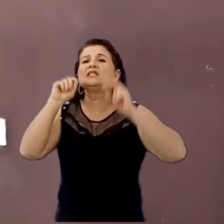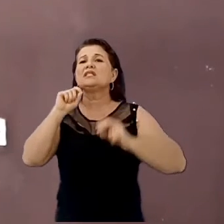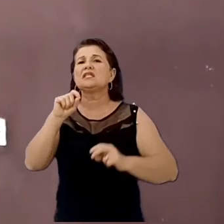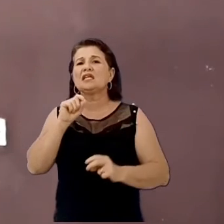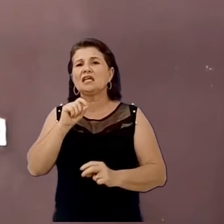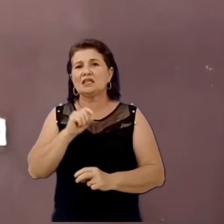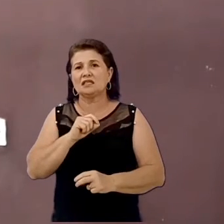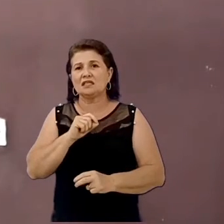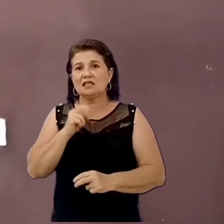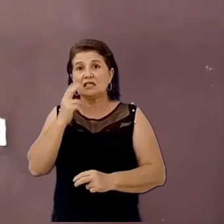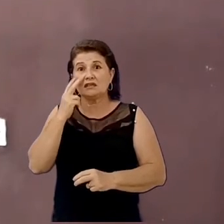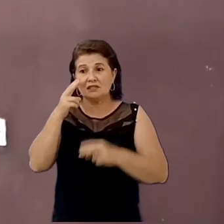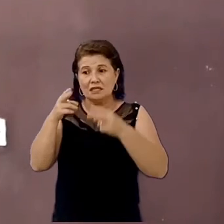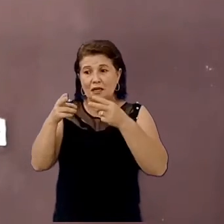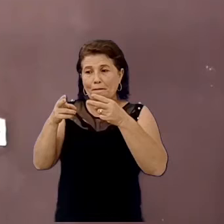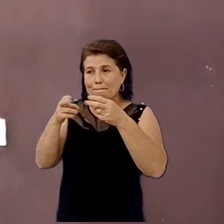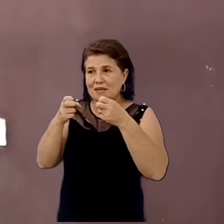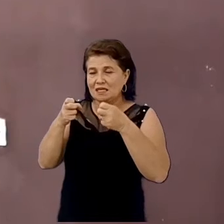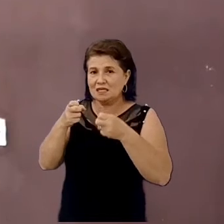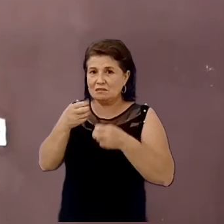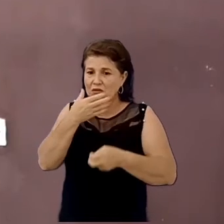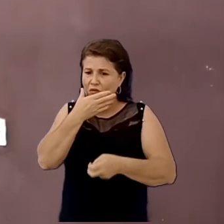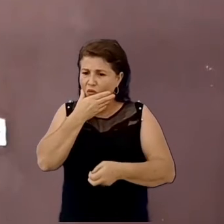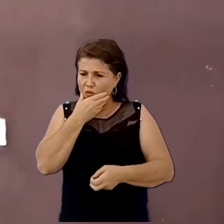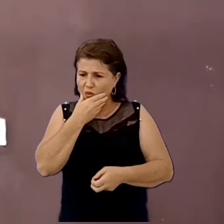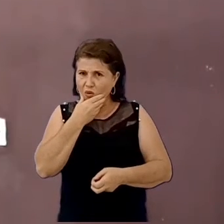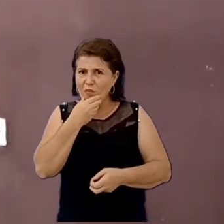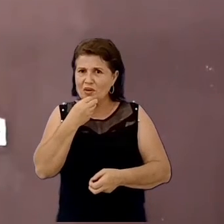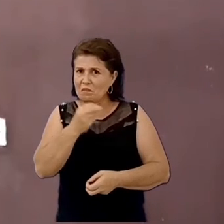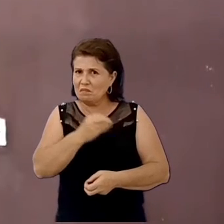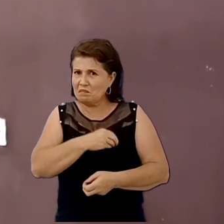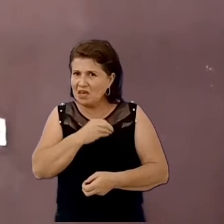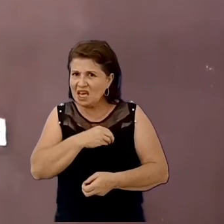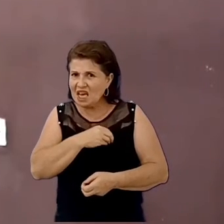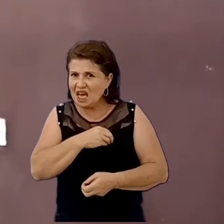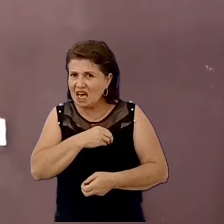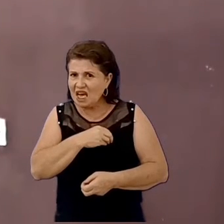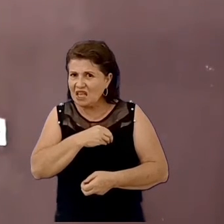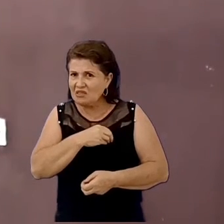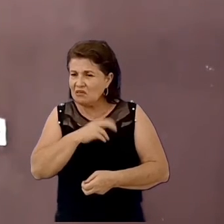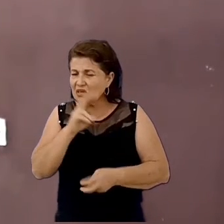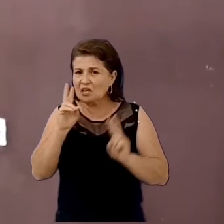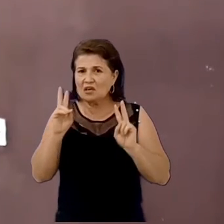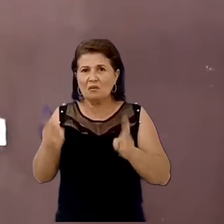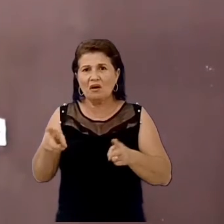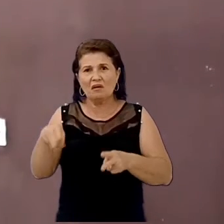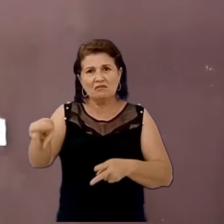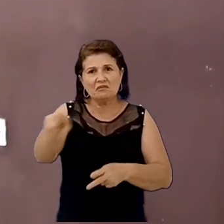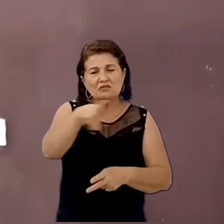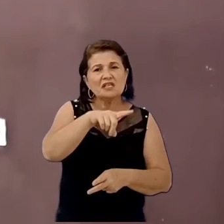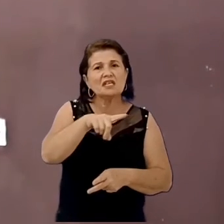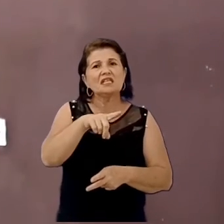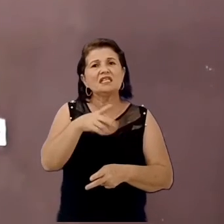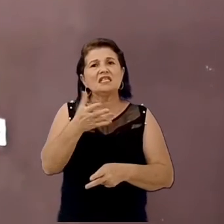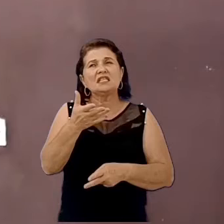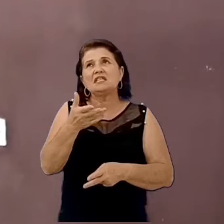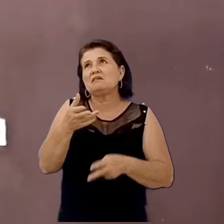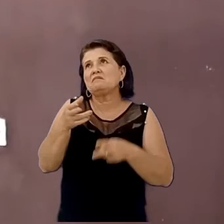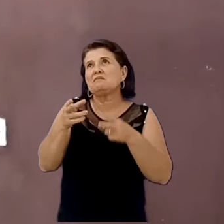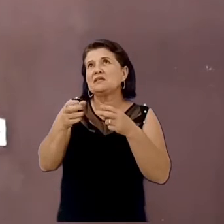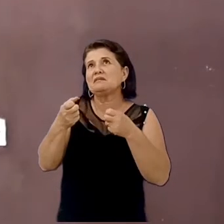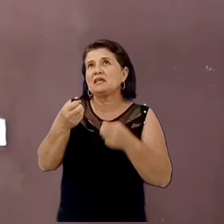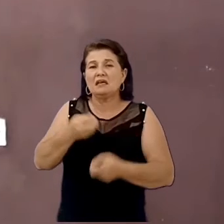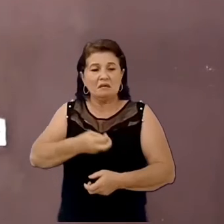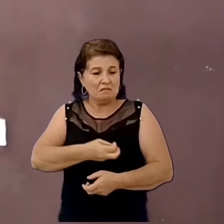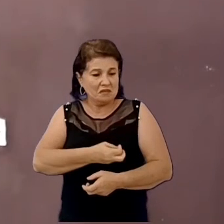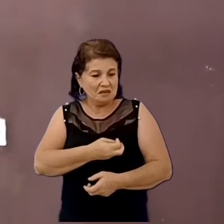Será que você tem olhado para homens falhos como você e como eu e tem achado que a tua